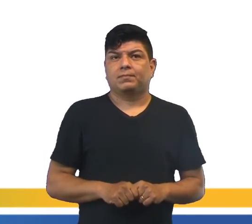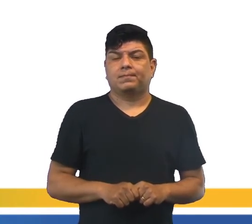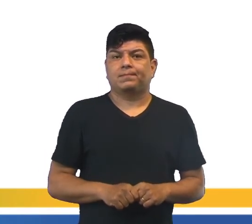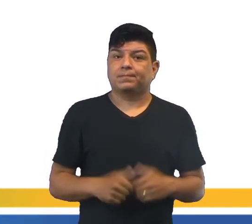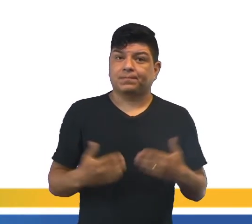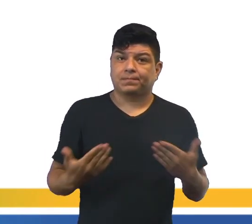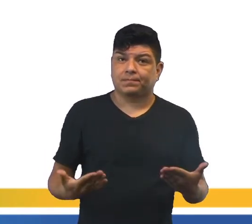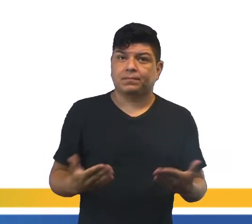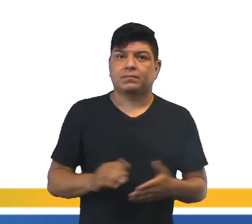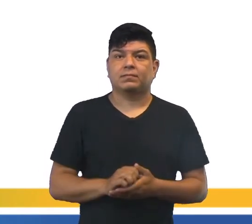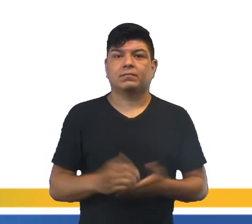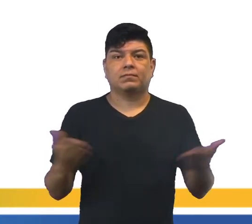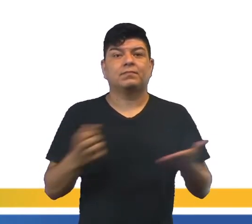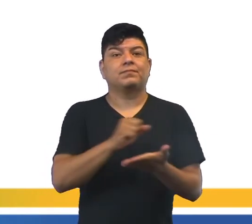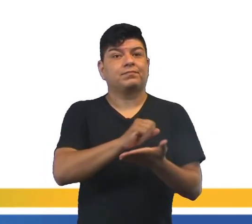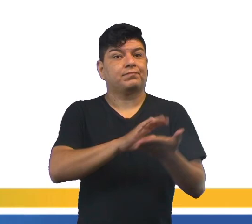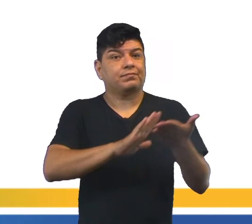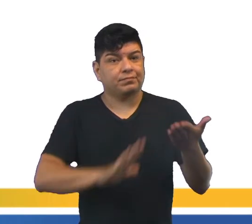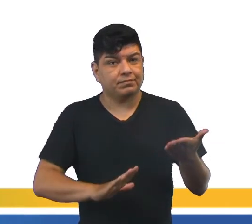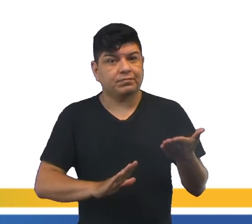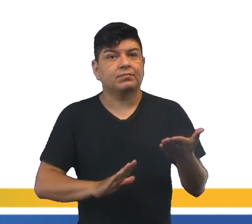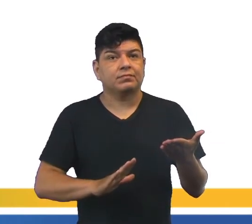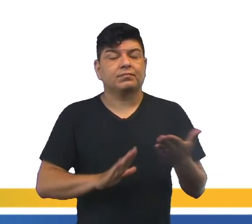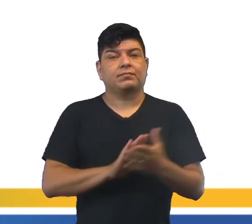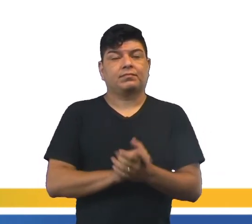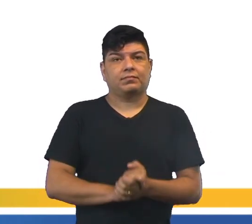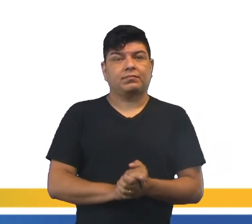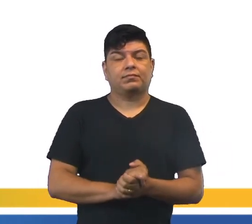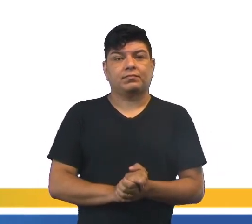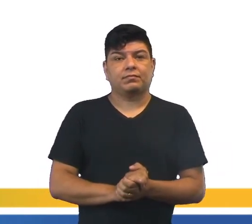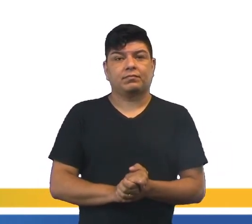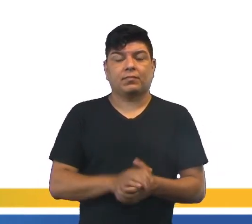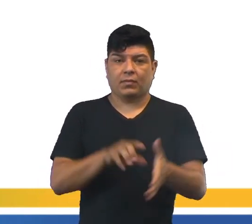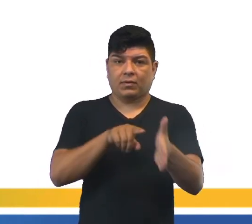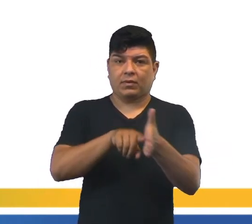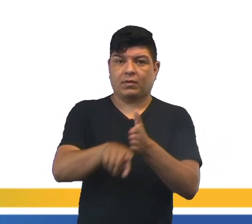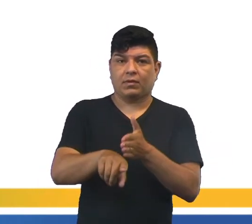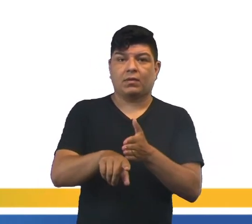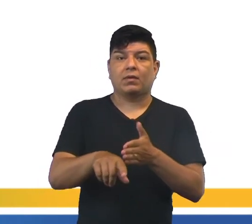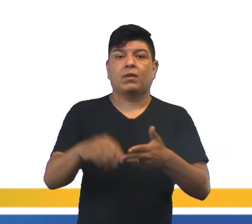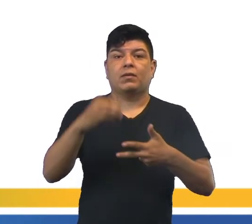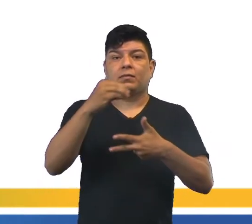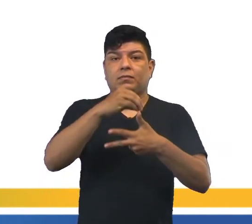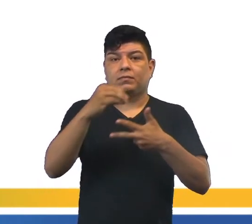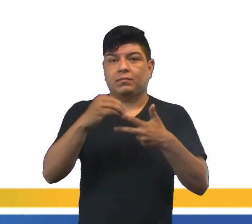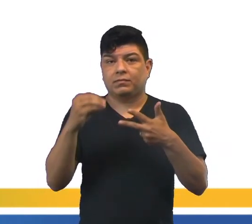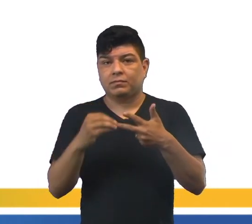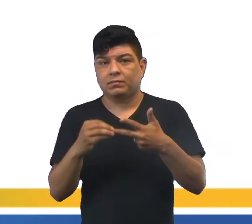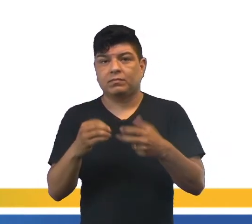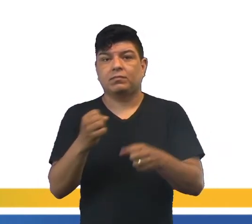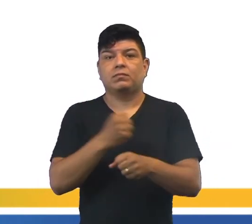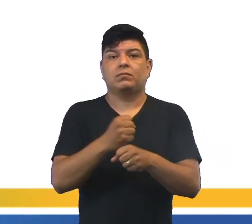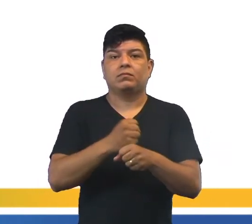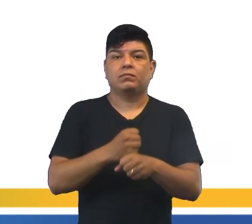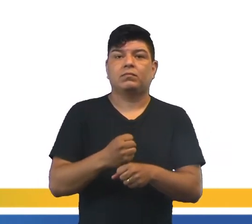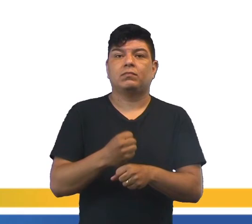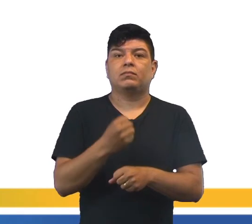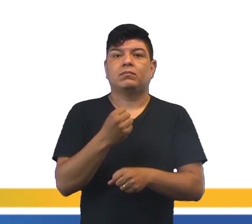Então, agora exercitando um pouco, né, é uma questão do Enem de 2016,